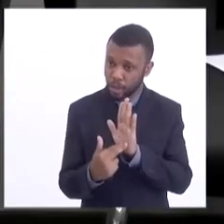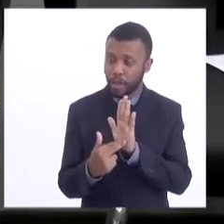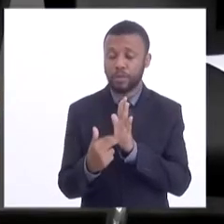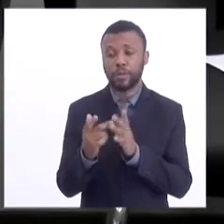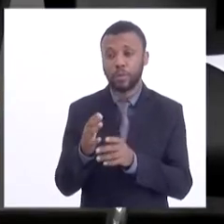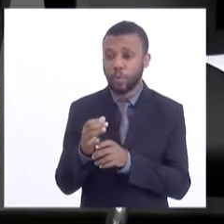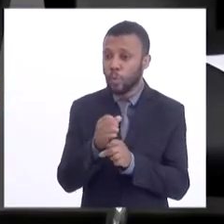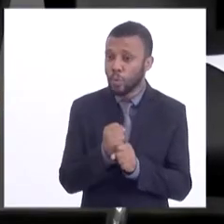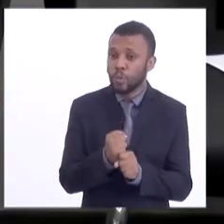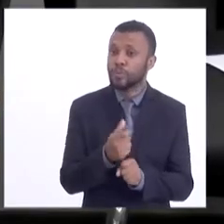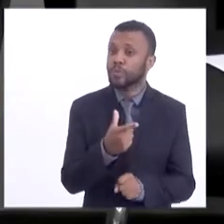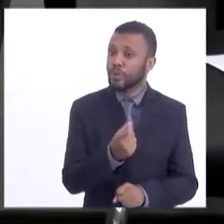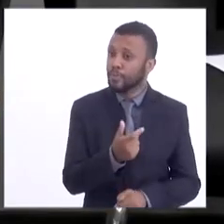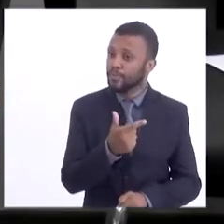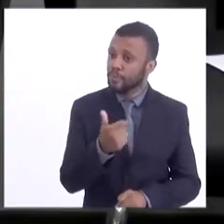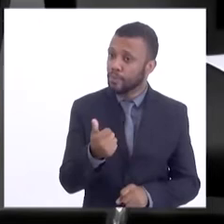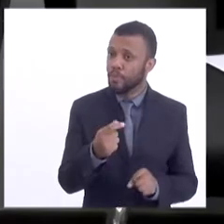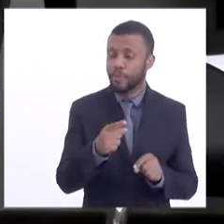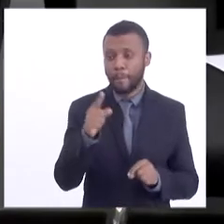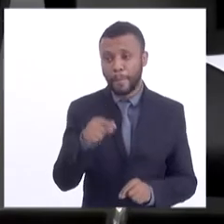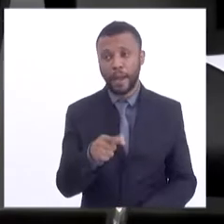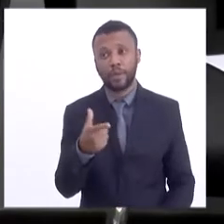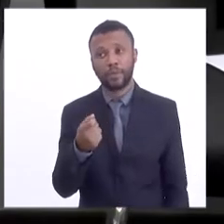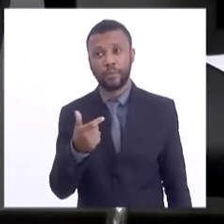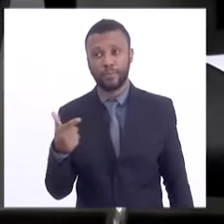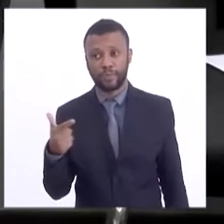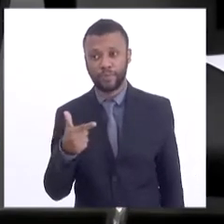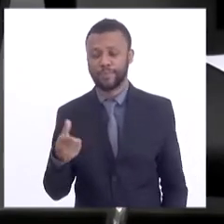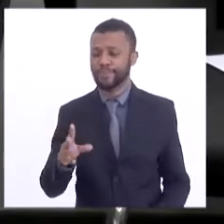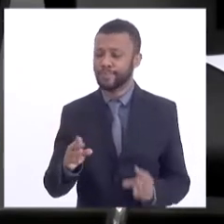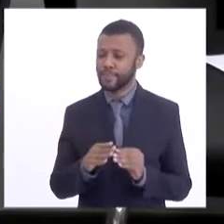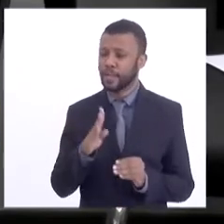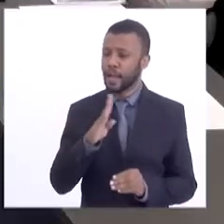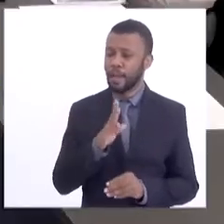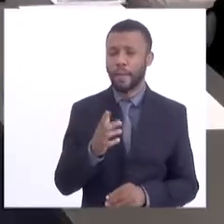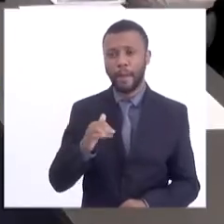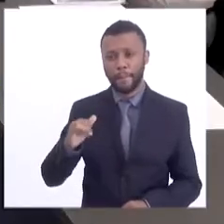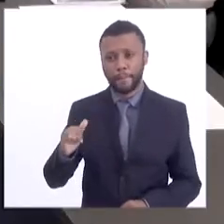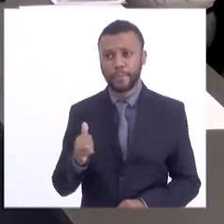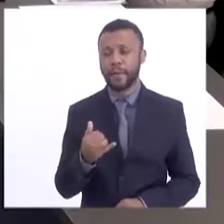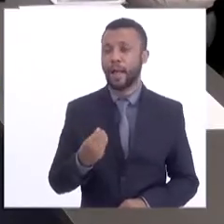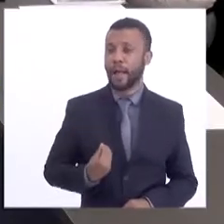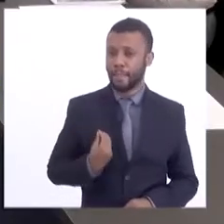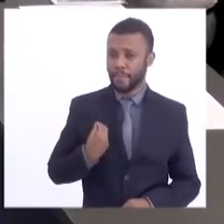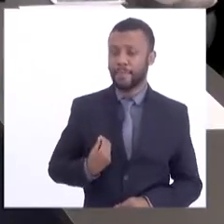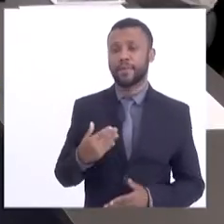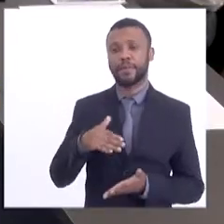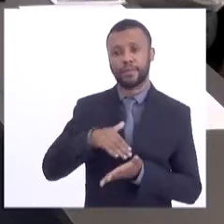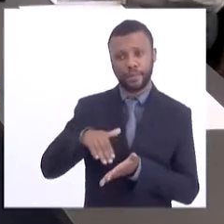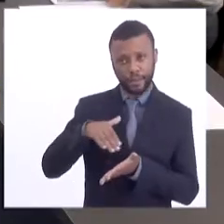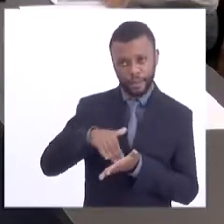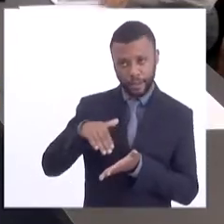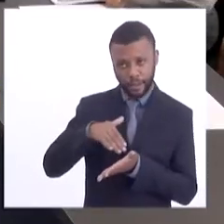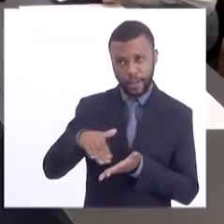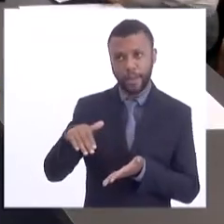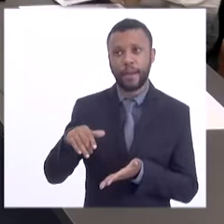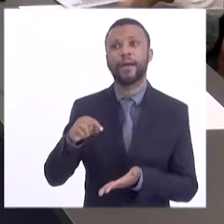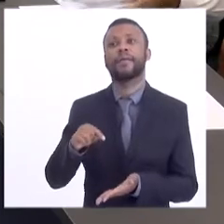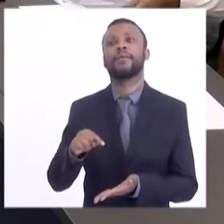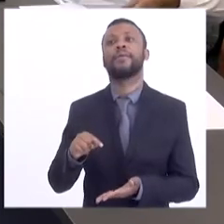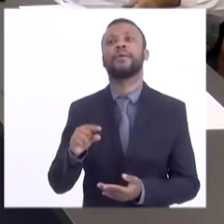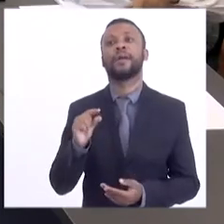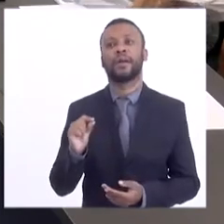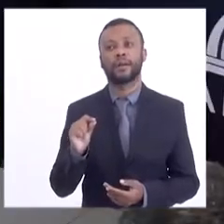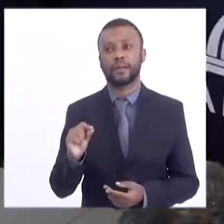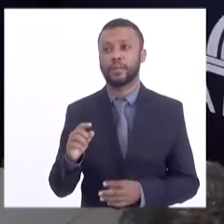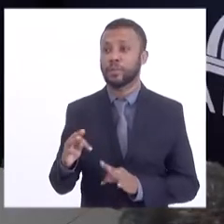orçamentária do Rei 2012 22 não muito rápido ainda aproveitando a presença do secretário é que